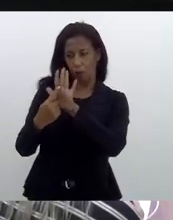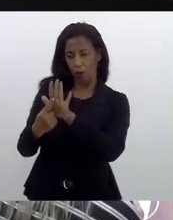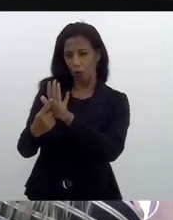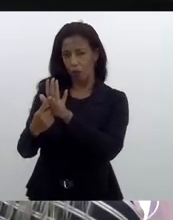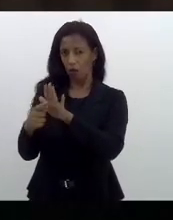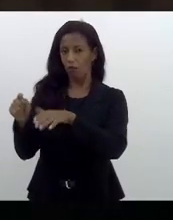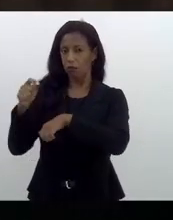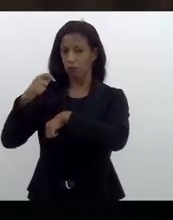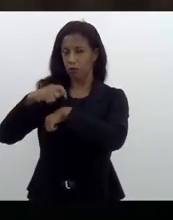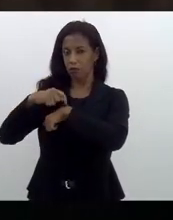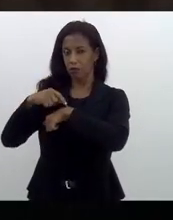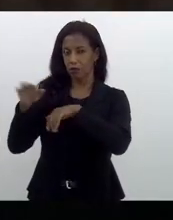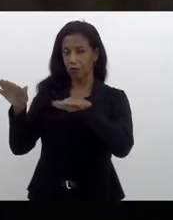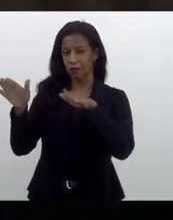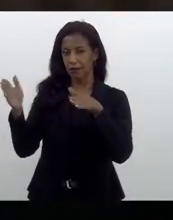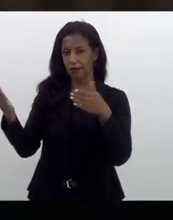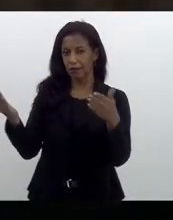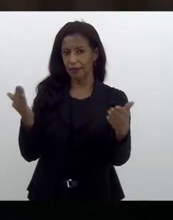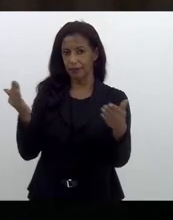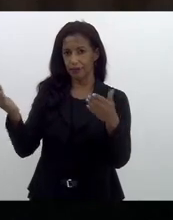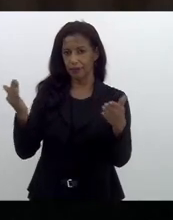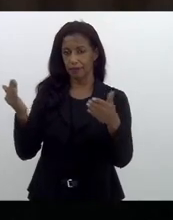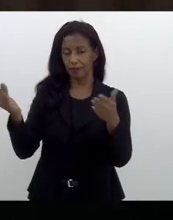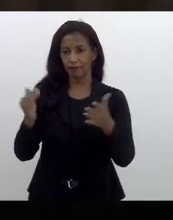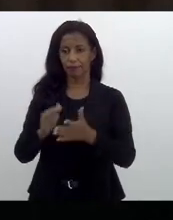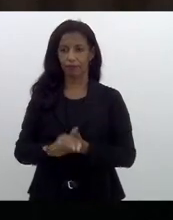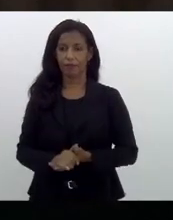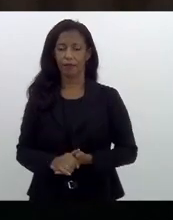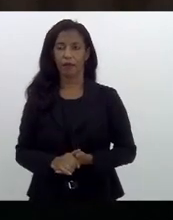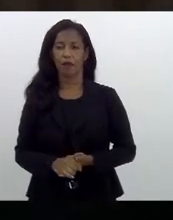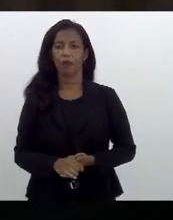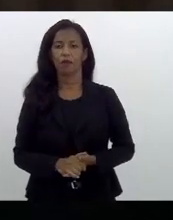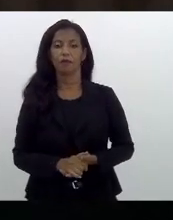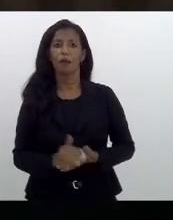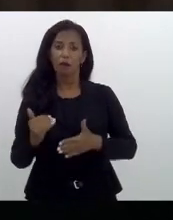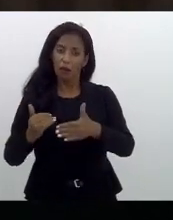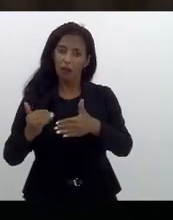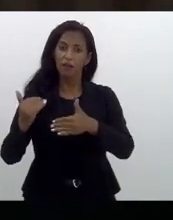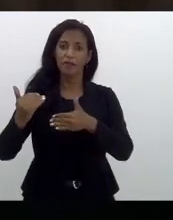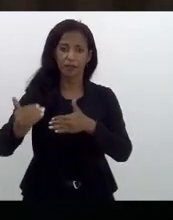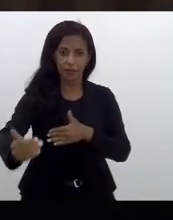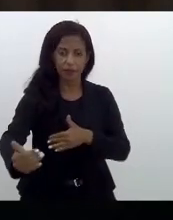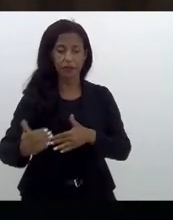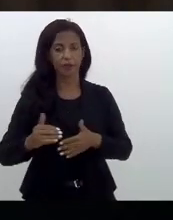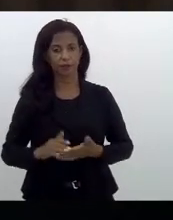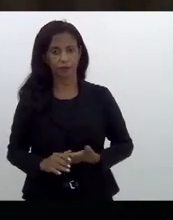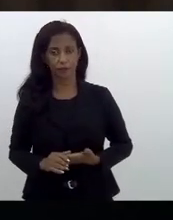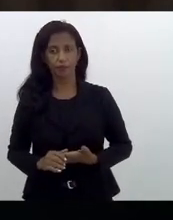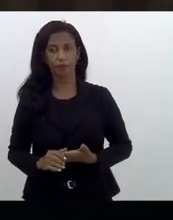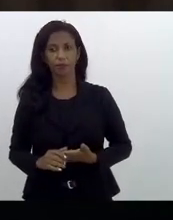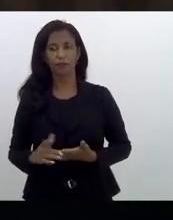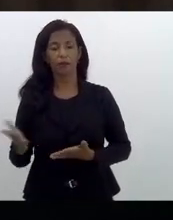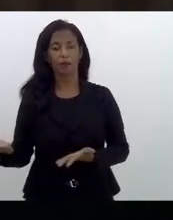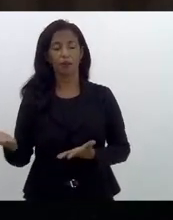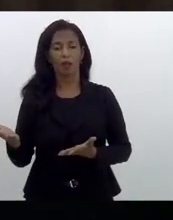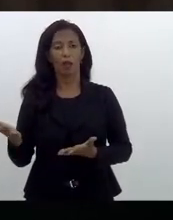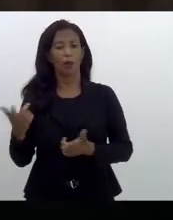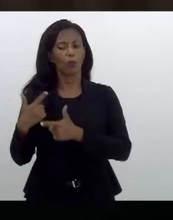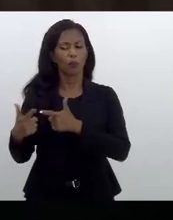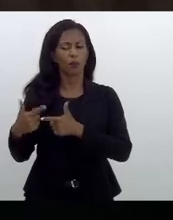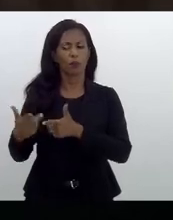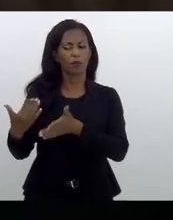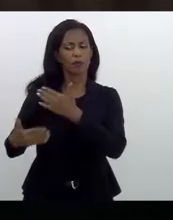tempo já aponta para um horizonte de tempo eu acho que avança em relação a uma situação que estava